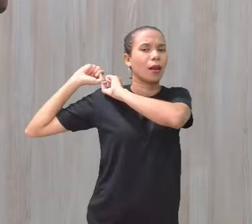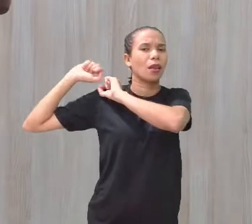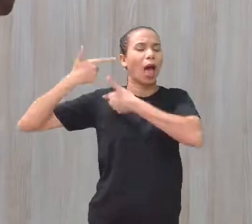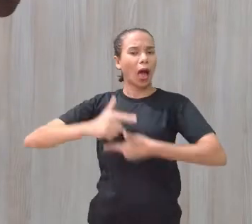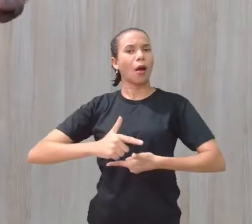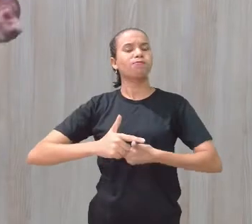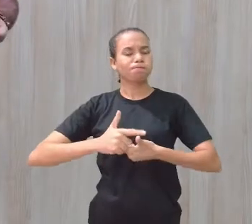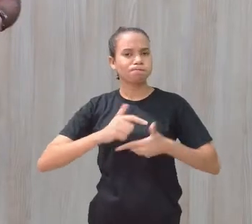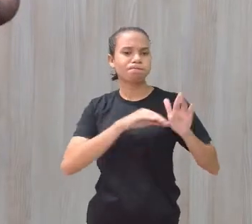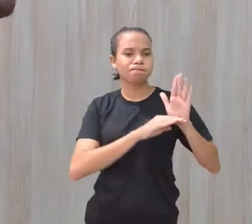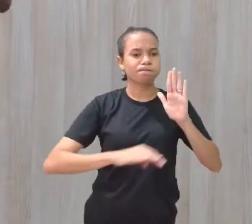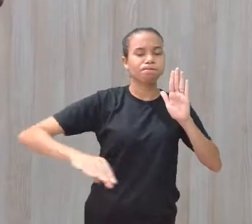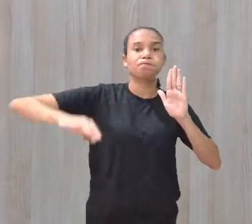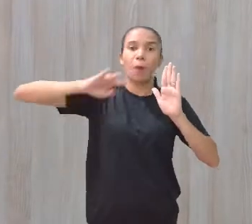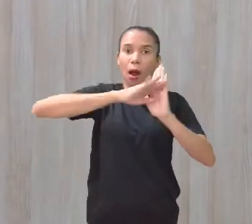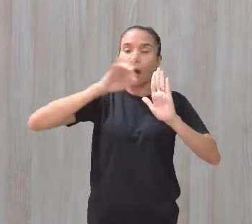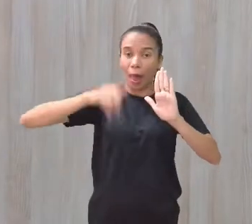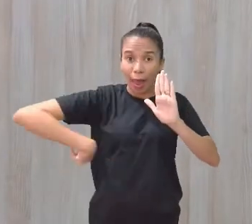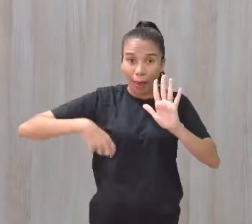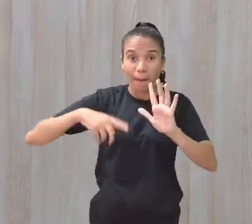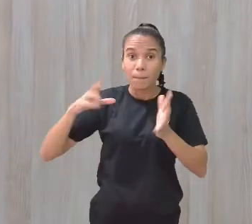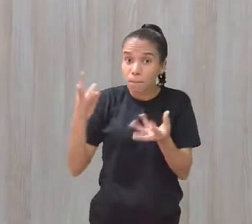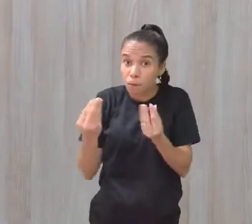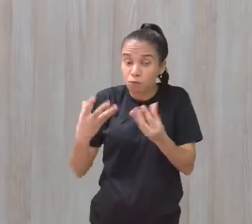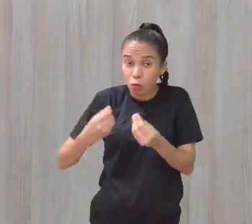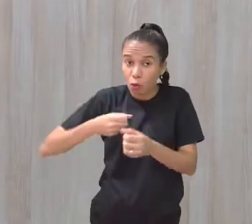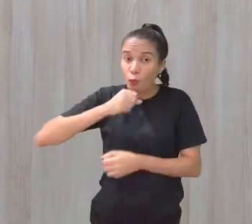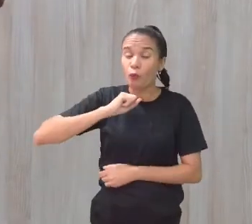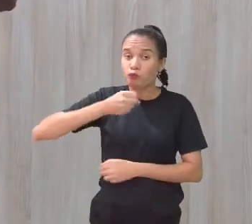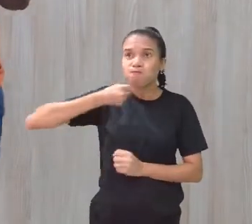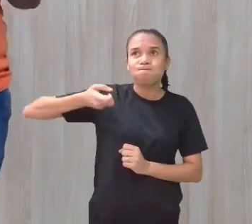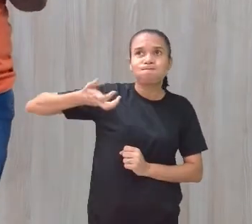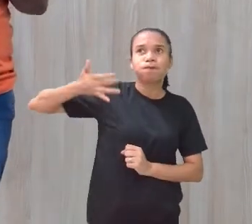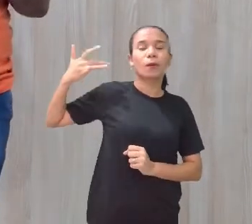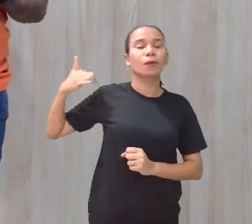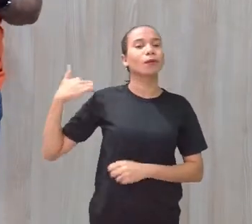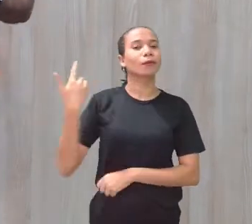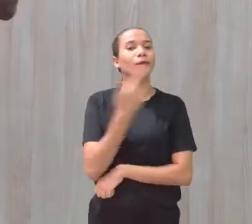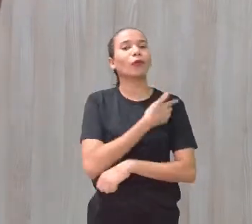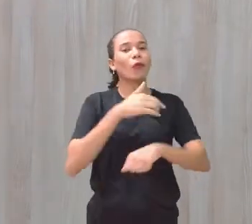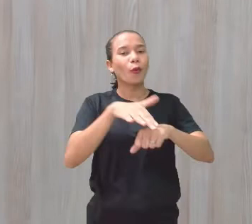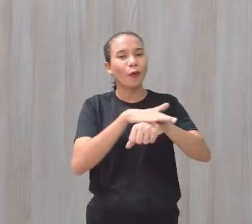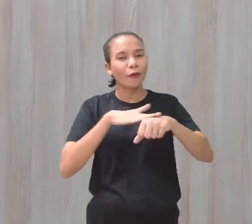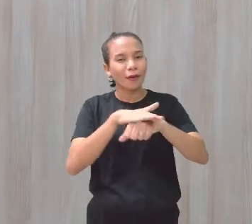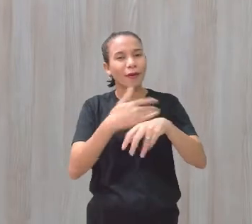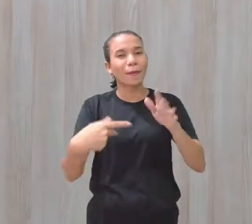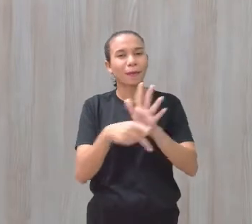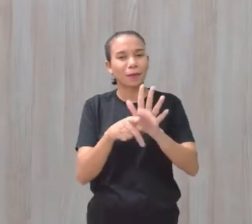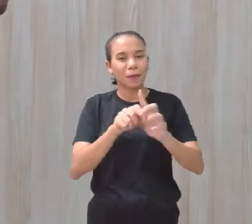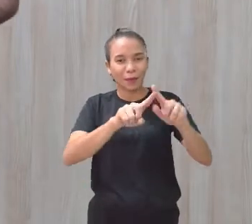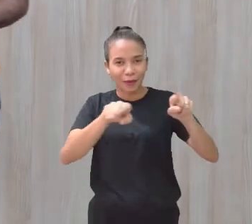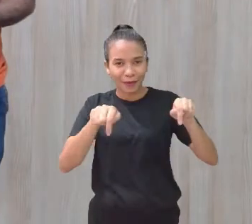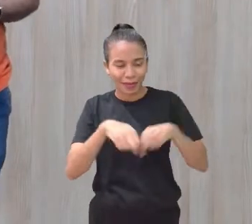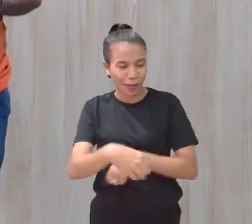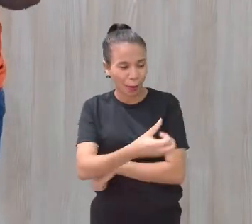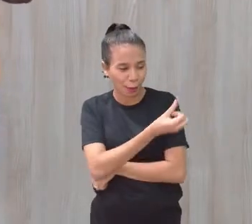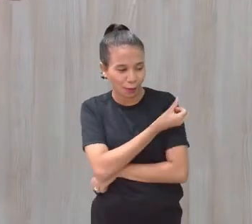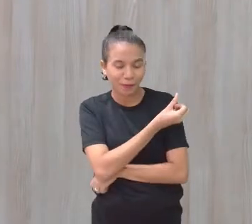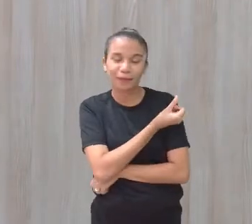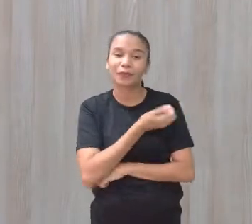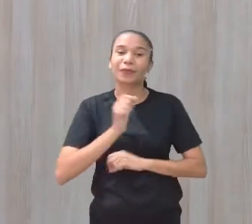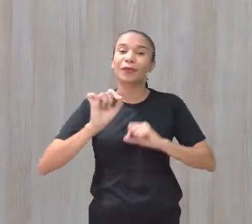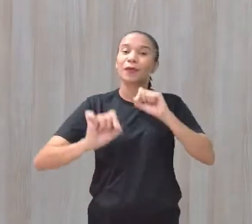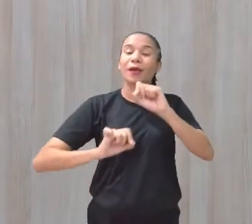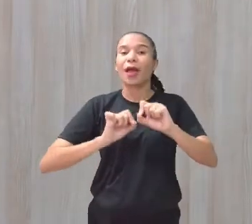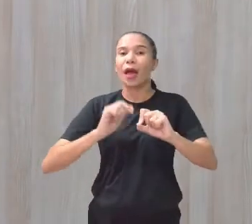continente muito antigo, inclusive nós falávamos ainda há pouco, né, para as turmas do 6º ano,